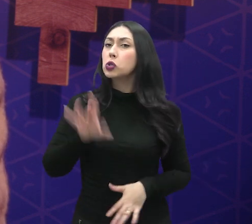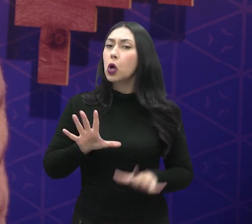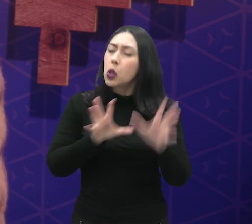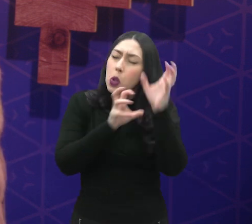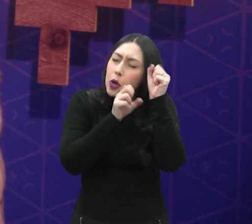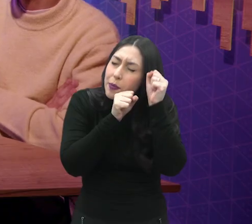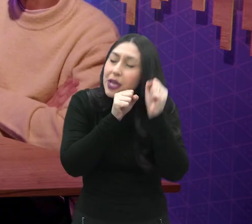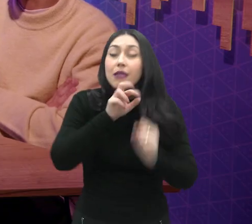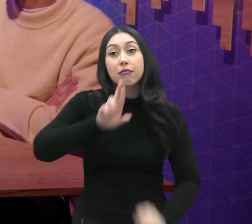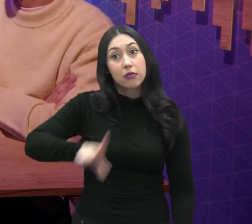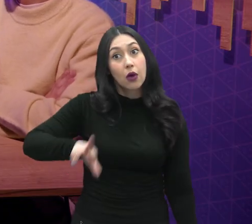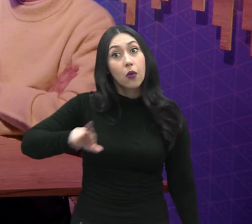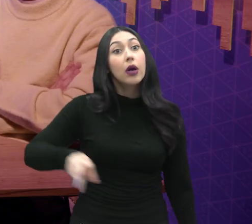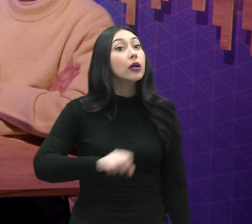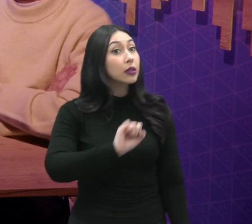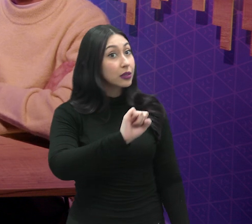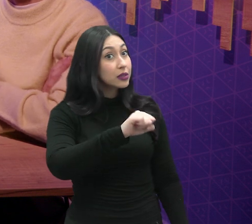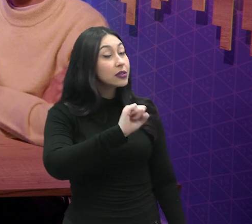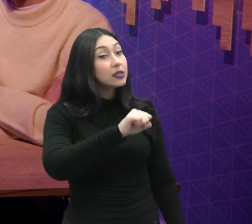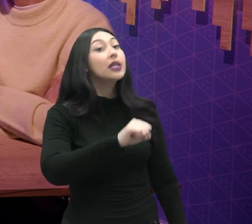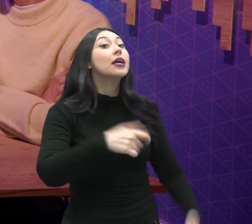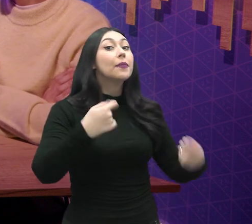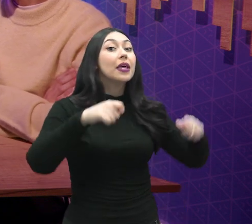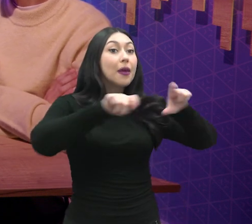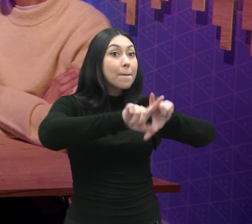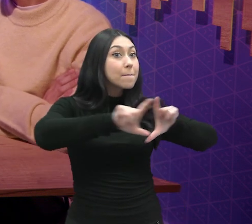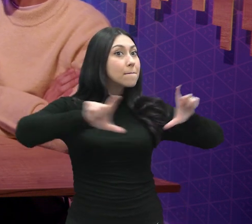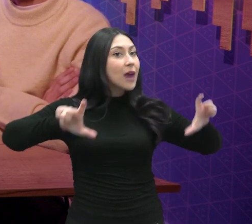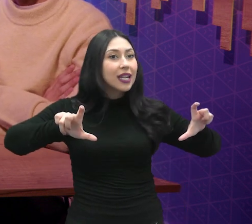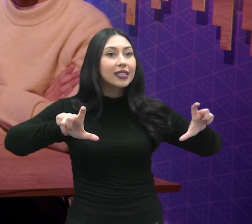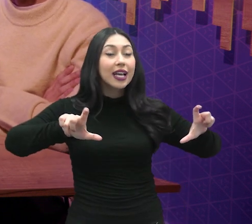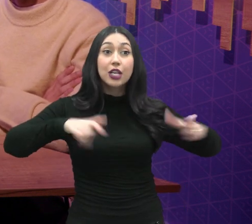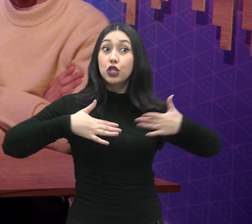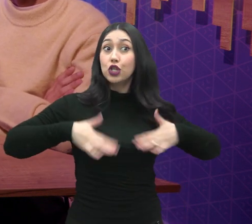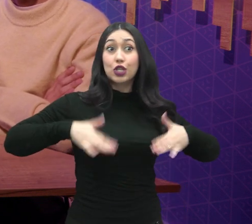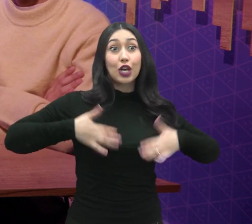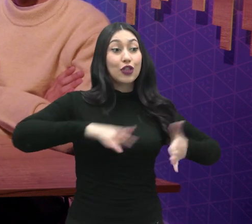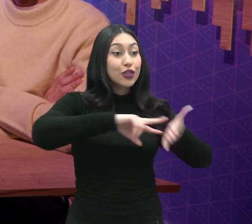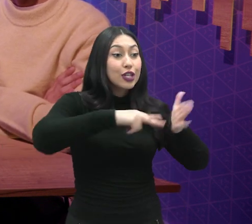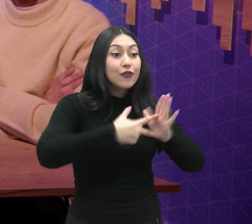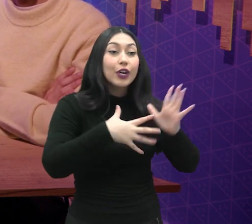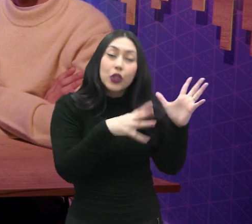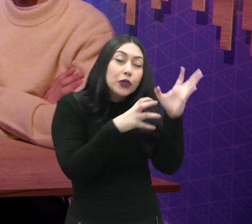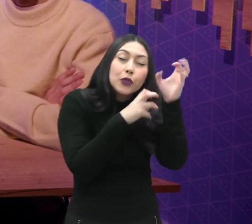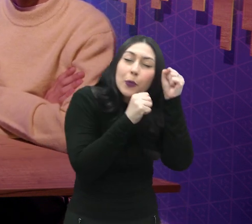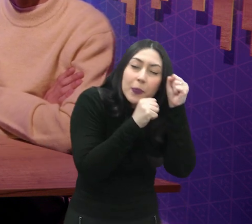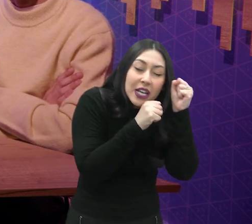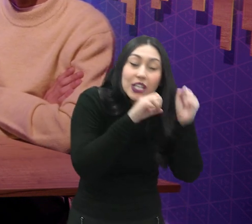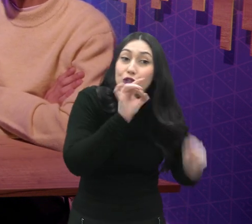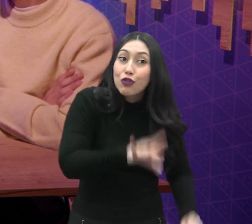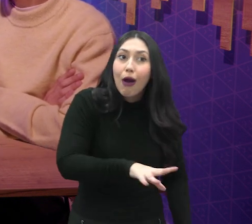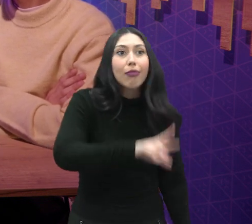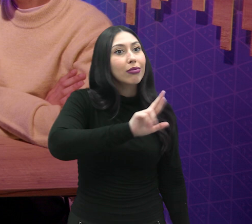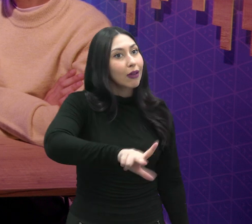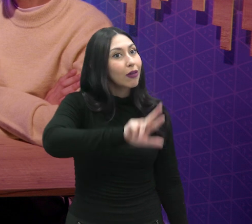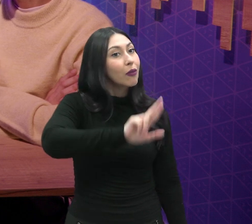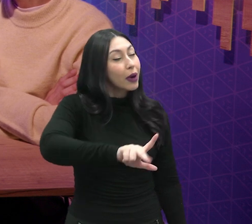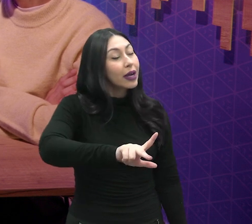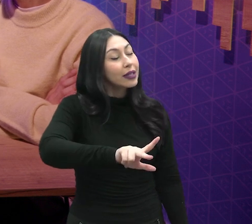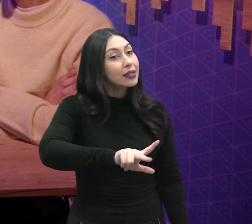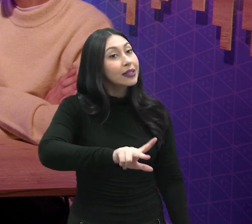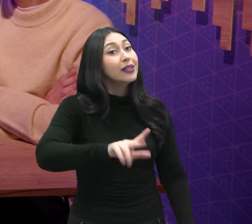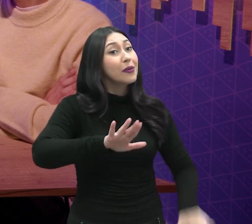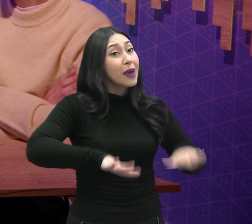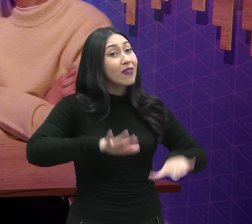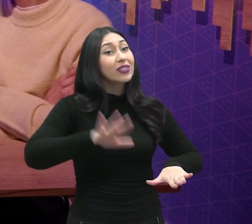só dormir, mas não é isso. Exatamente, coloca em caixa alta isso aqui, Thiago. Descanso não é só sobre dormir. E